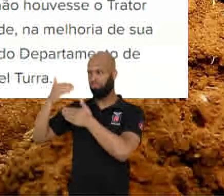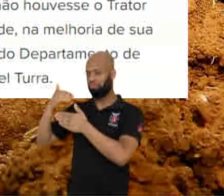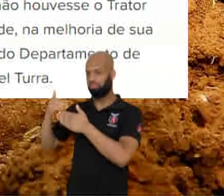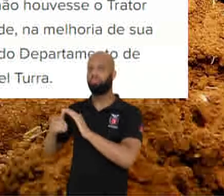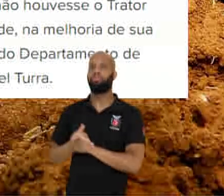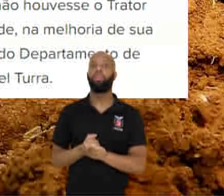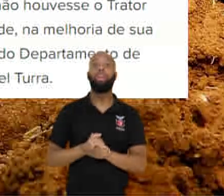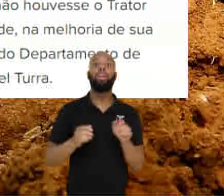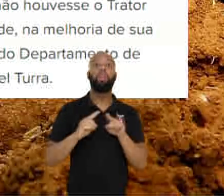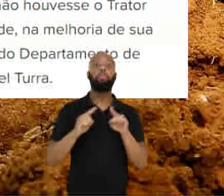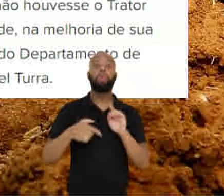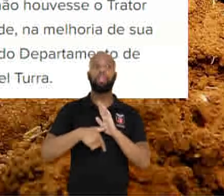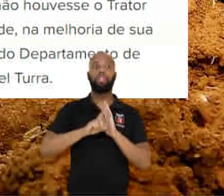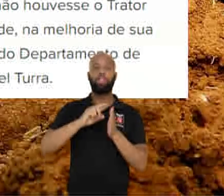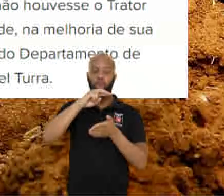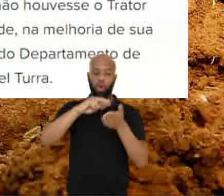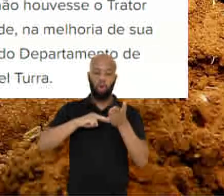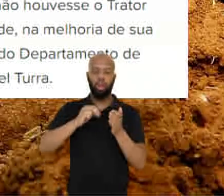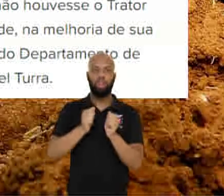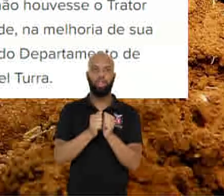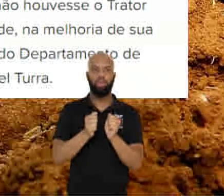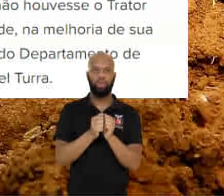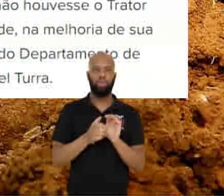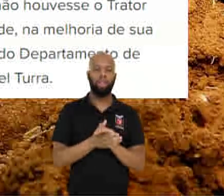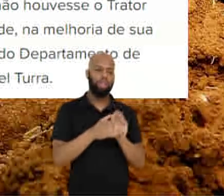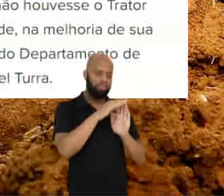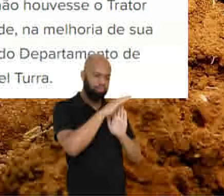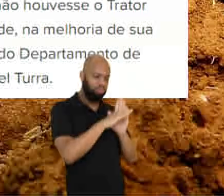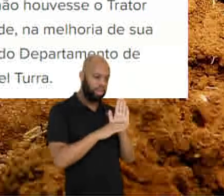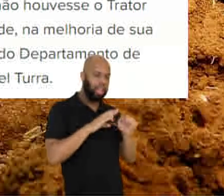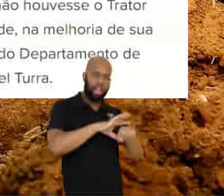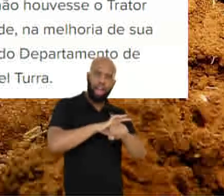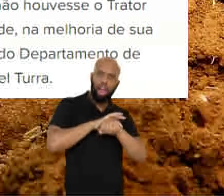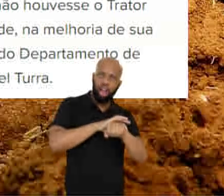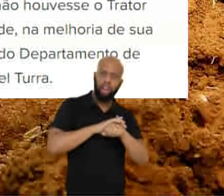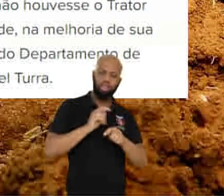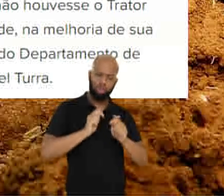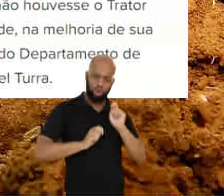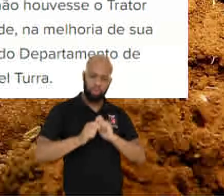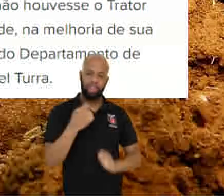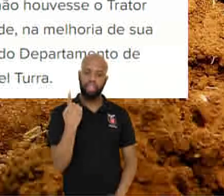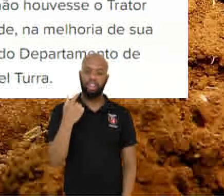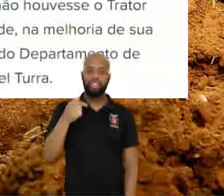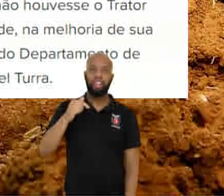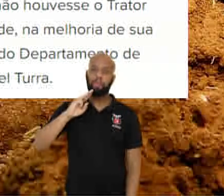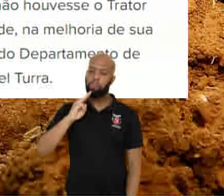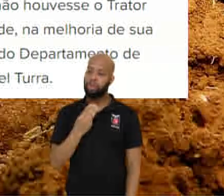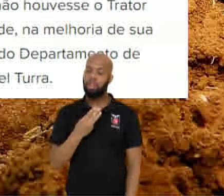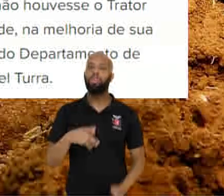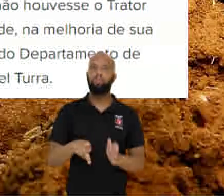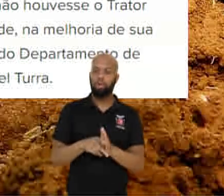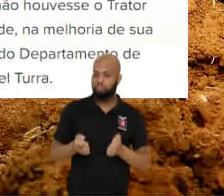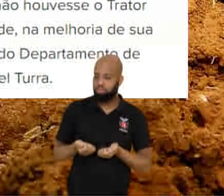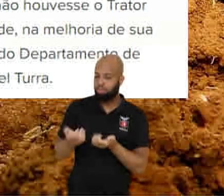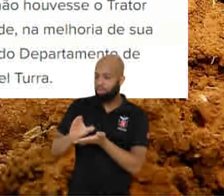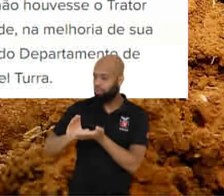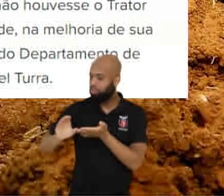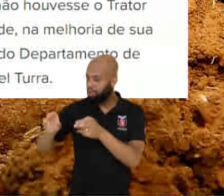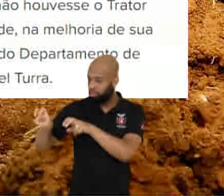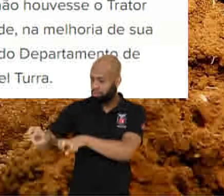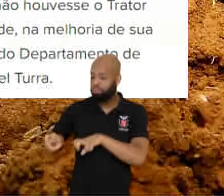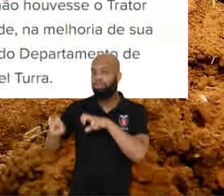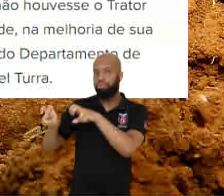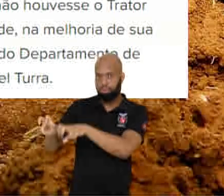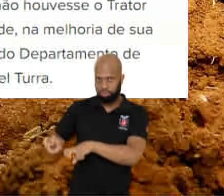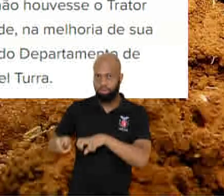aulas. Mas antes, vamos ler aqui junto. Programa garantiu economia de 17 milhões a agricultores. A gente está falando aqui do